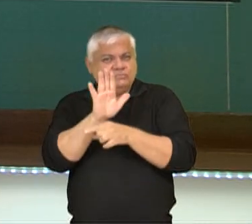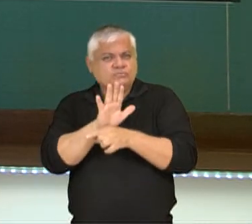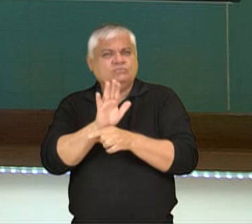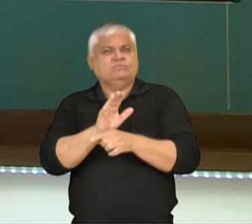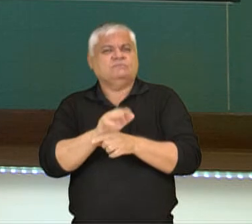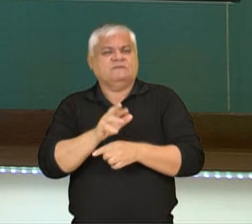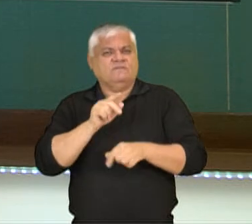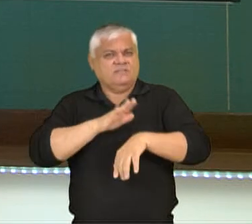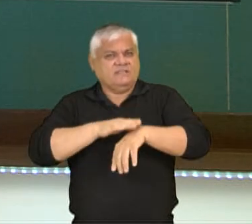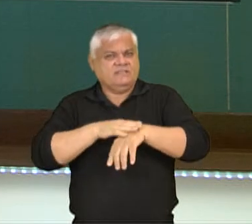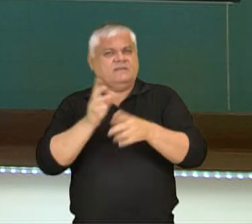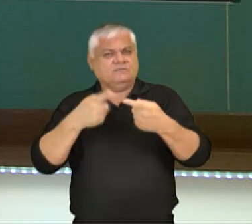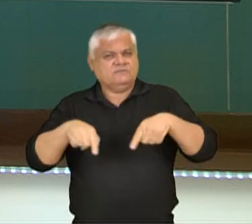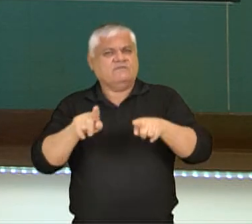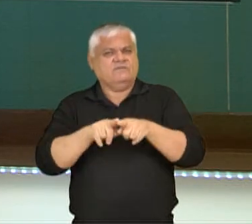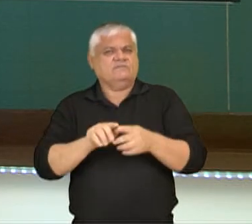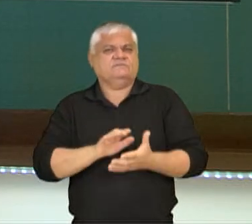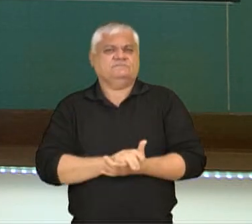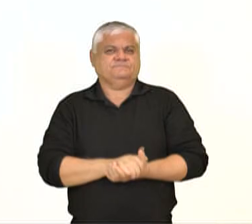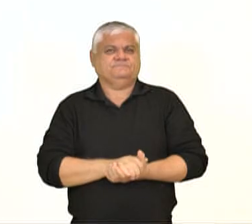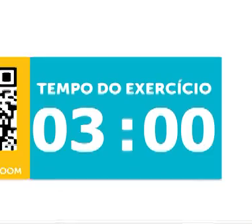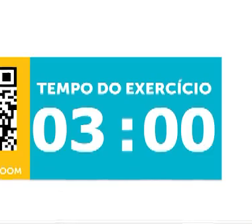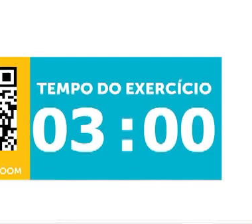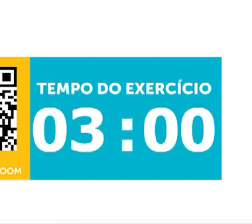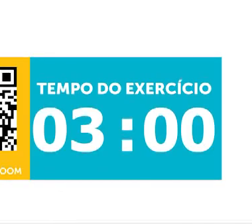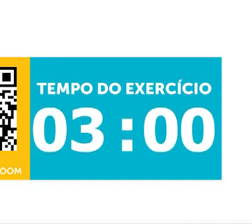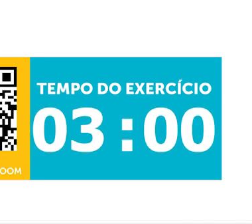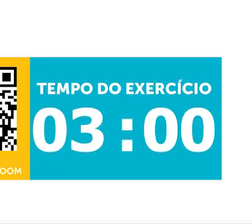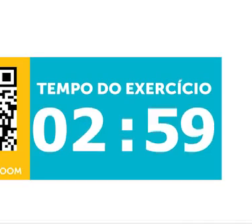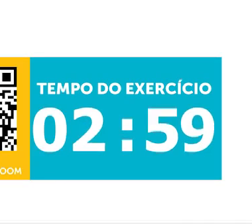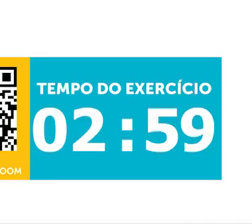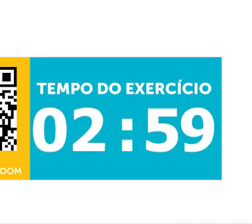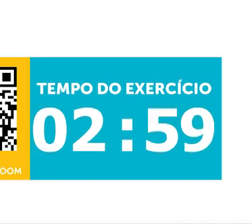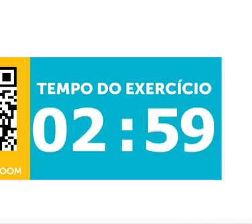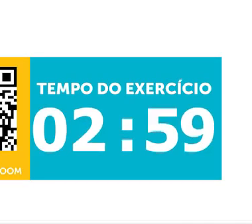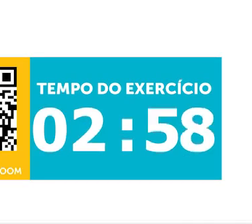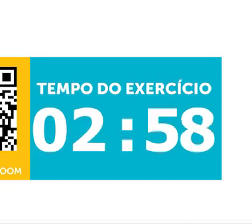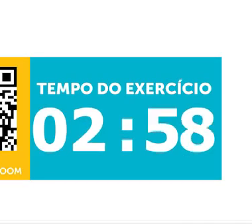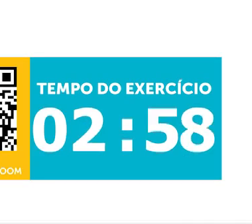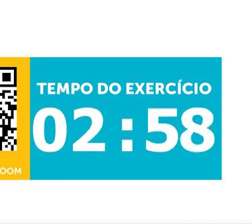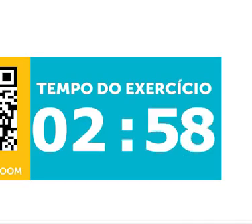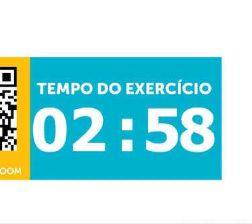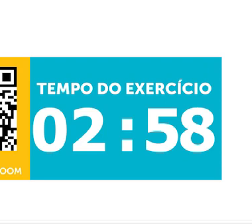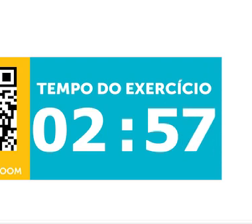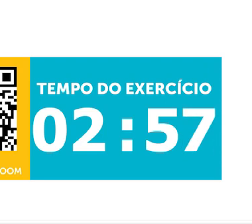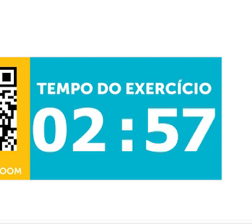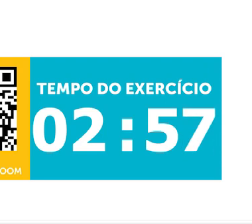mundo junto, vou dar um tempinho e já volto para conferirmos. Até já!